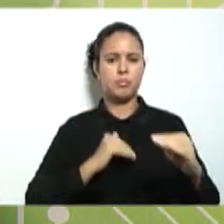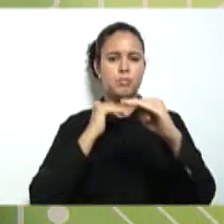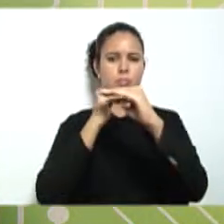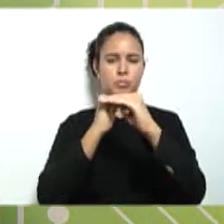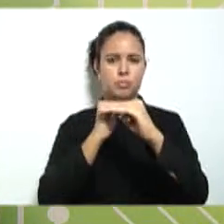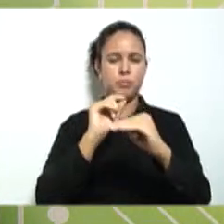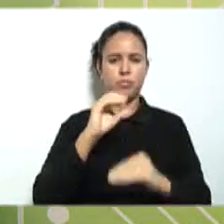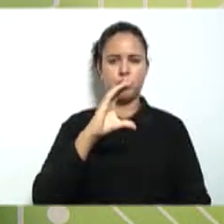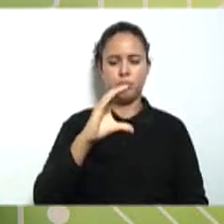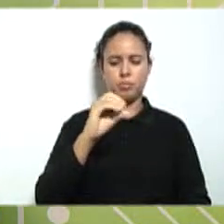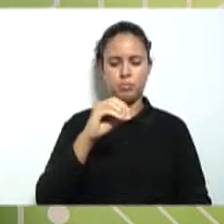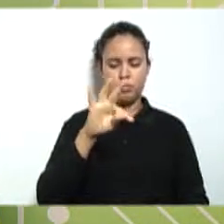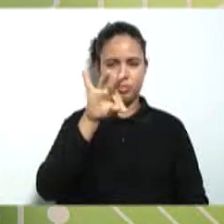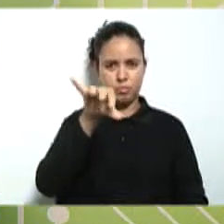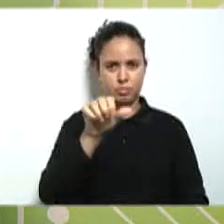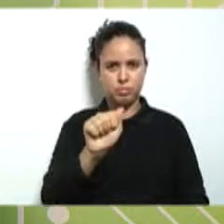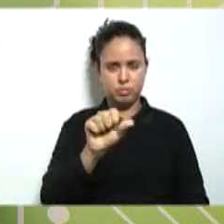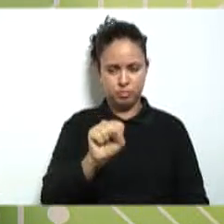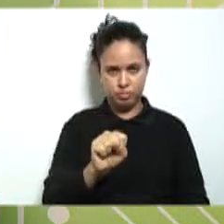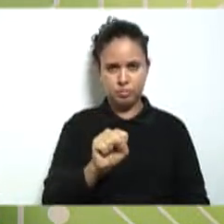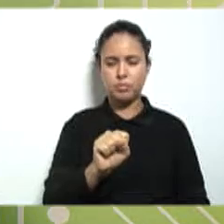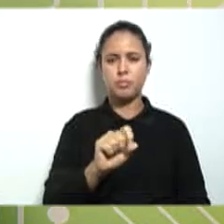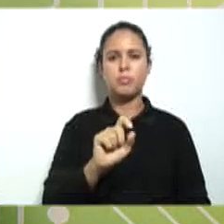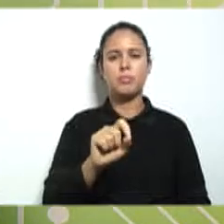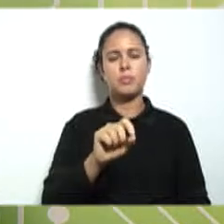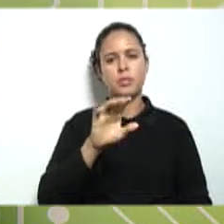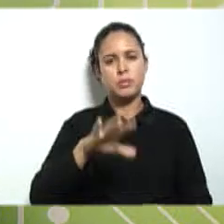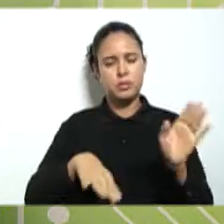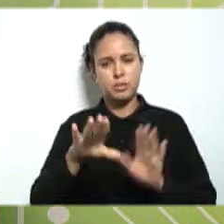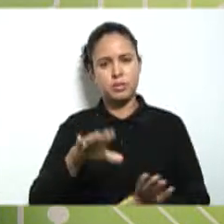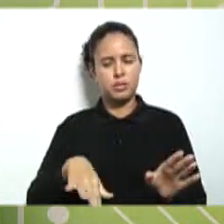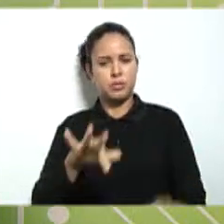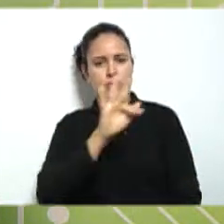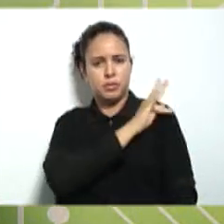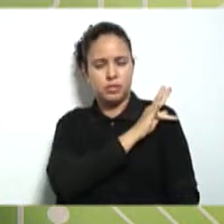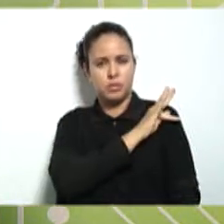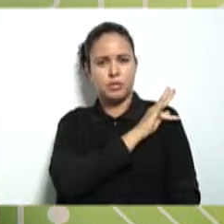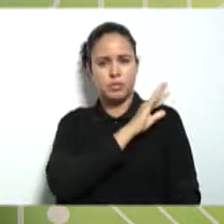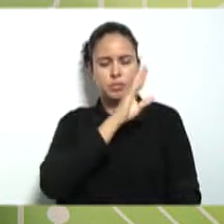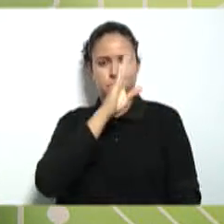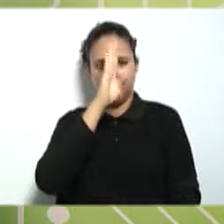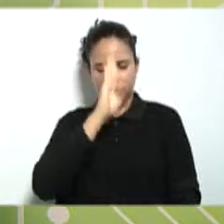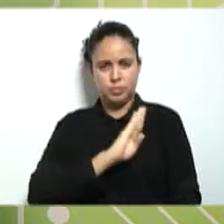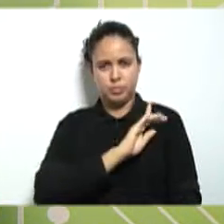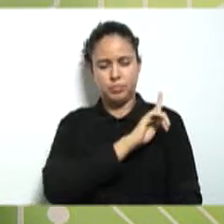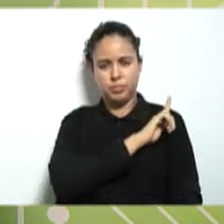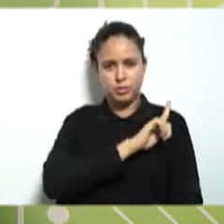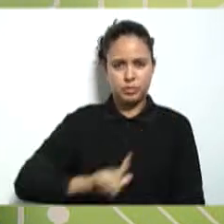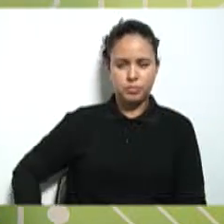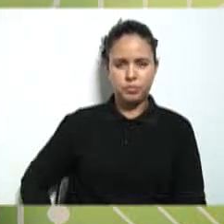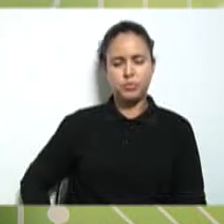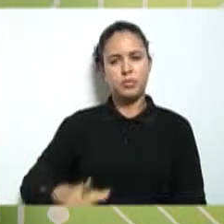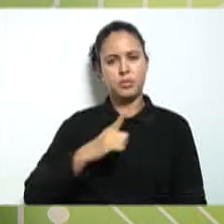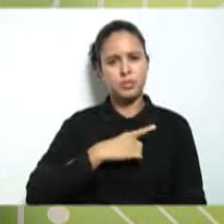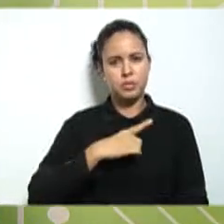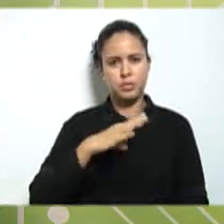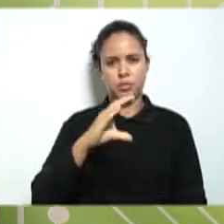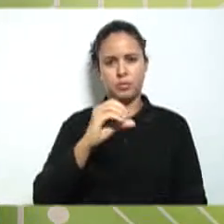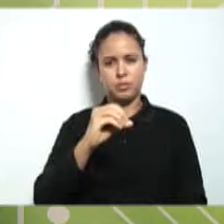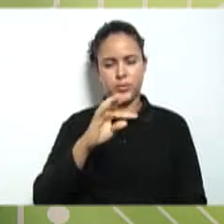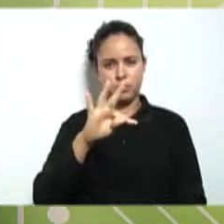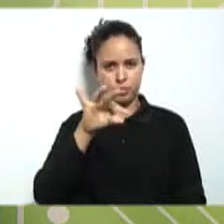de cotas. As instituições, por exemplo, as universidades públicas, é bem comum que elas tenham cotas para as pessoas negras